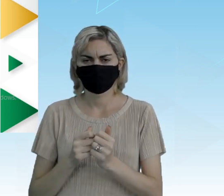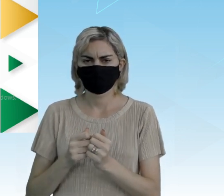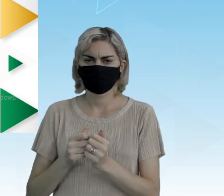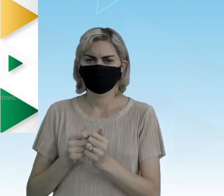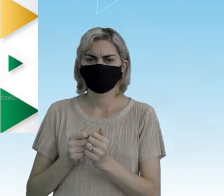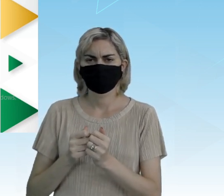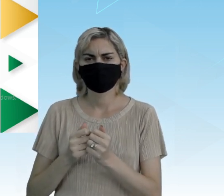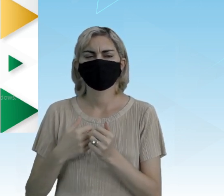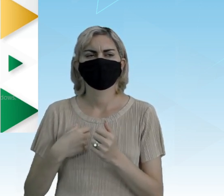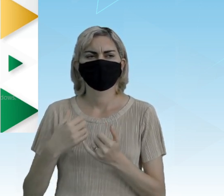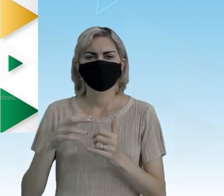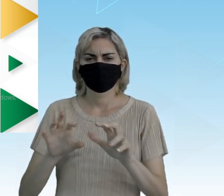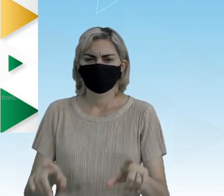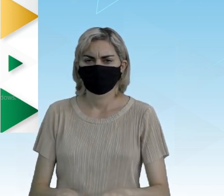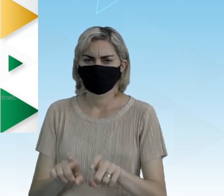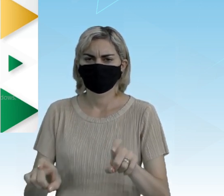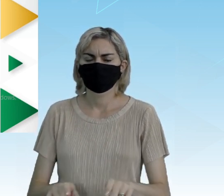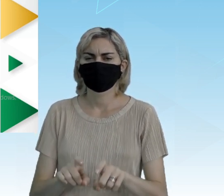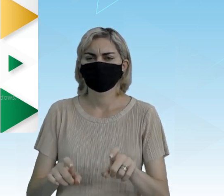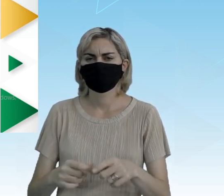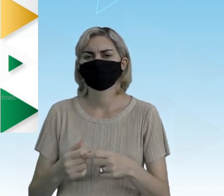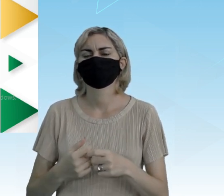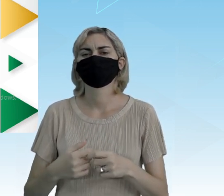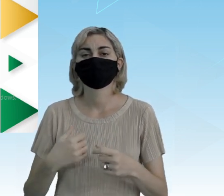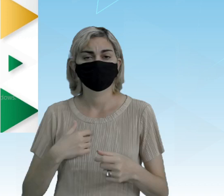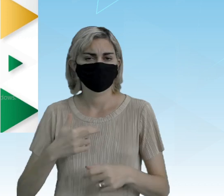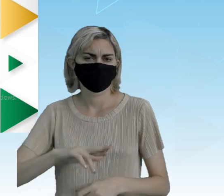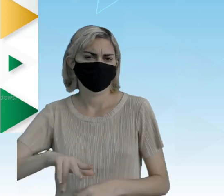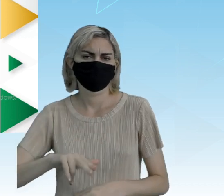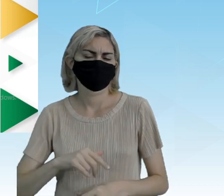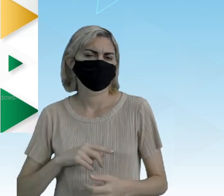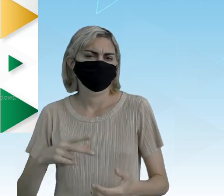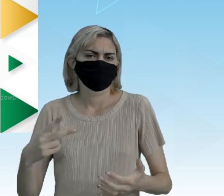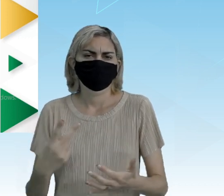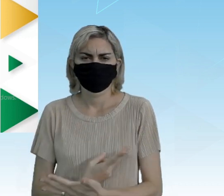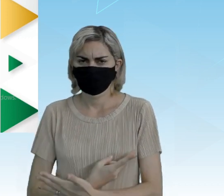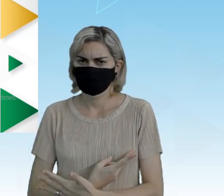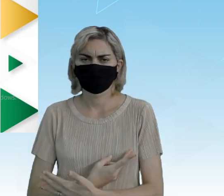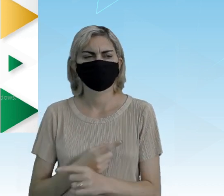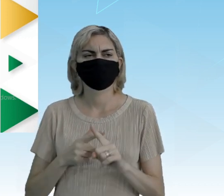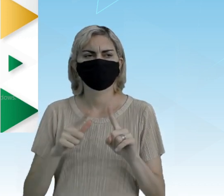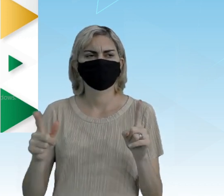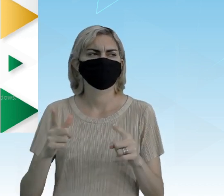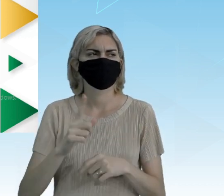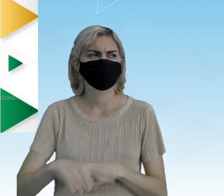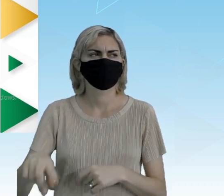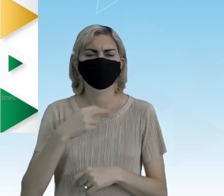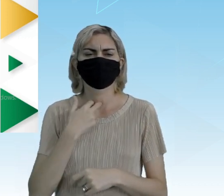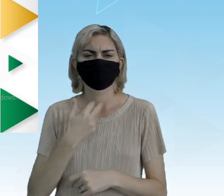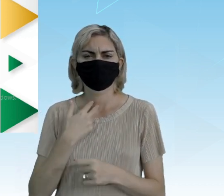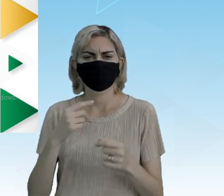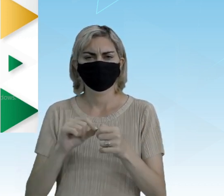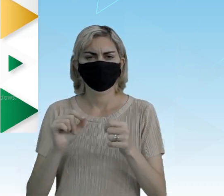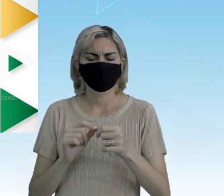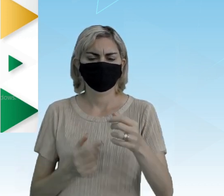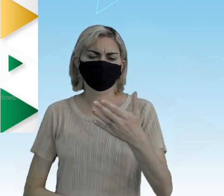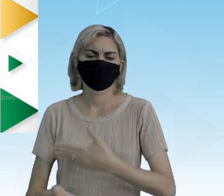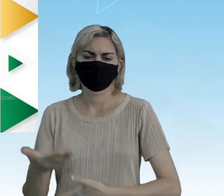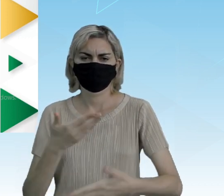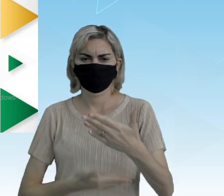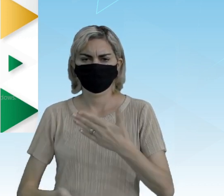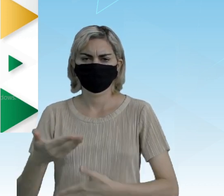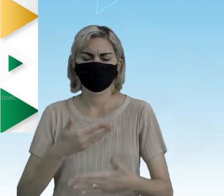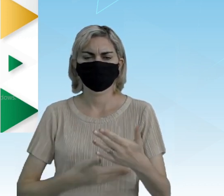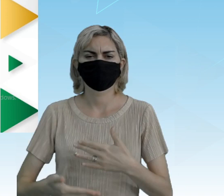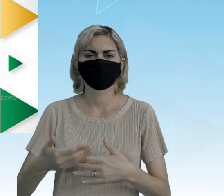celular, outro está no notebook, tá? Não que seja errado, gente, mas que a gente não pode fazer essa troca,